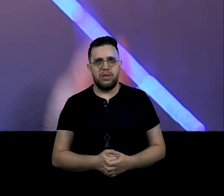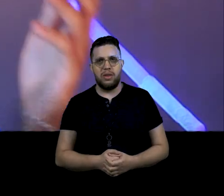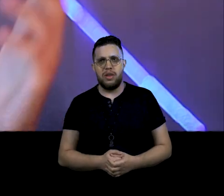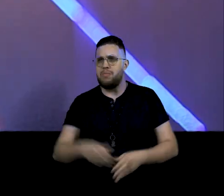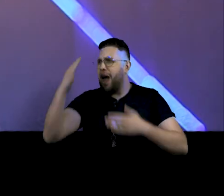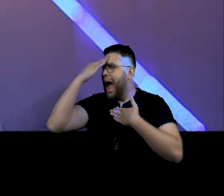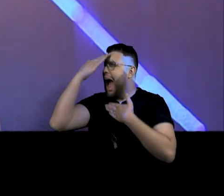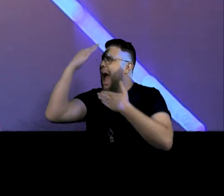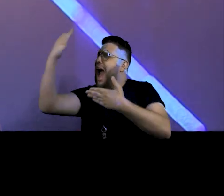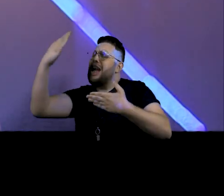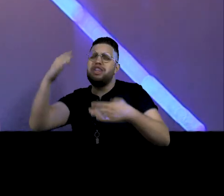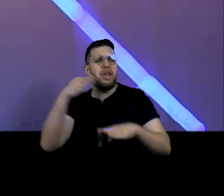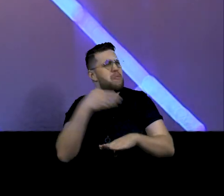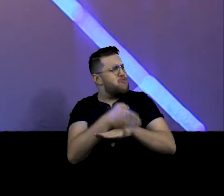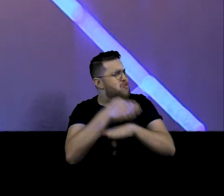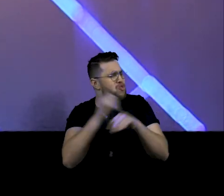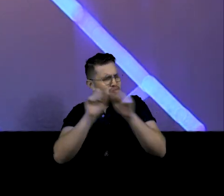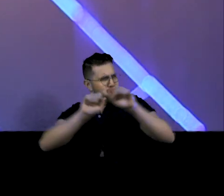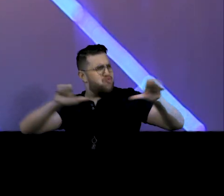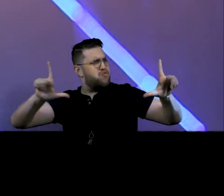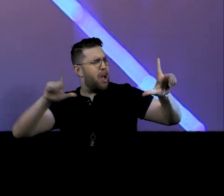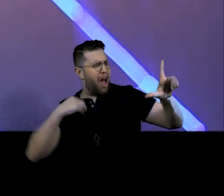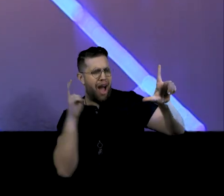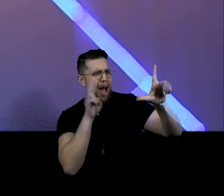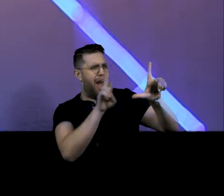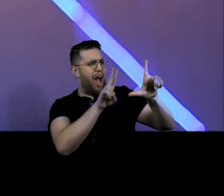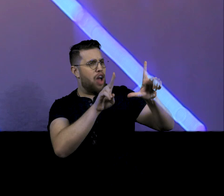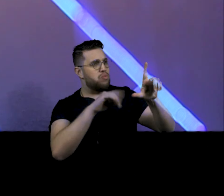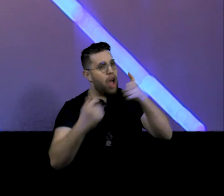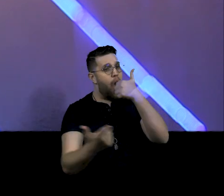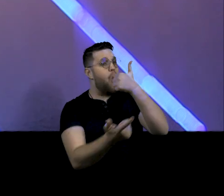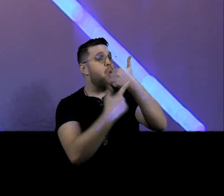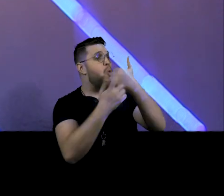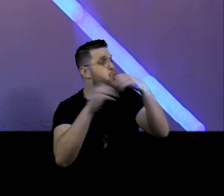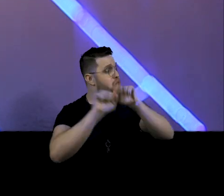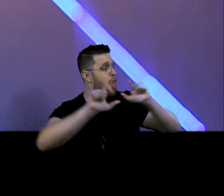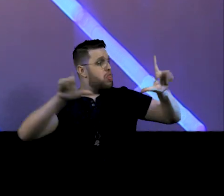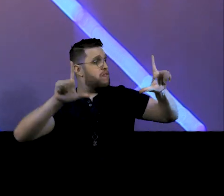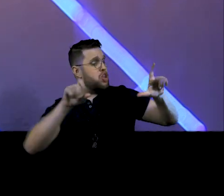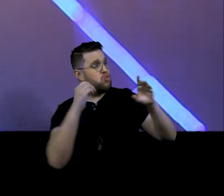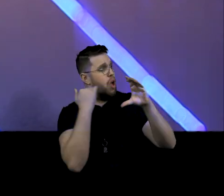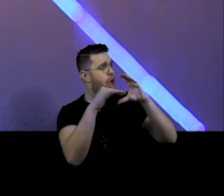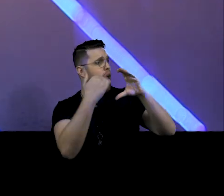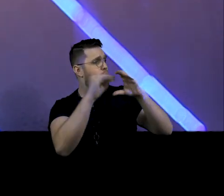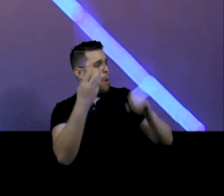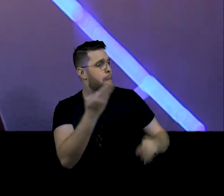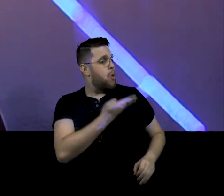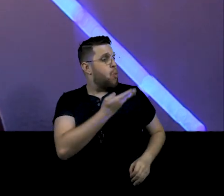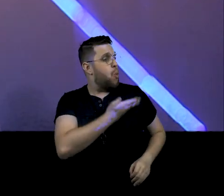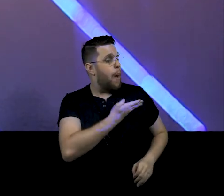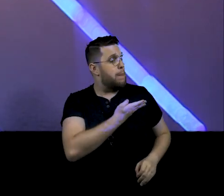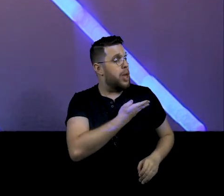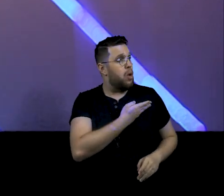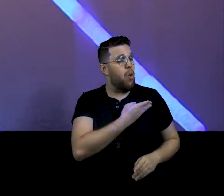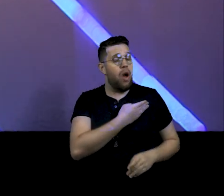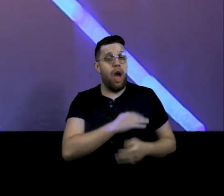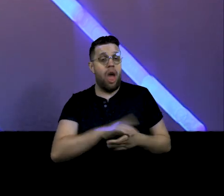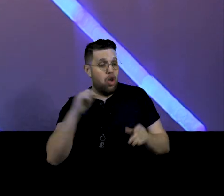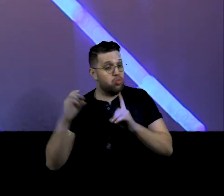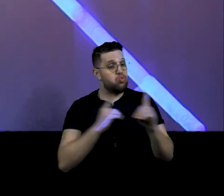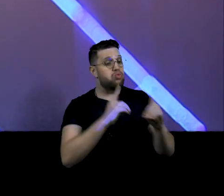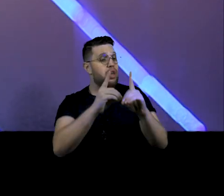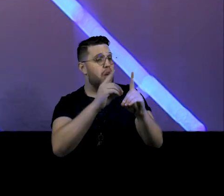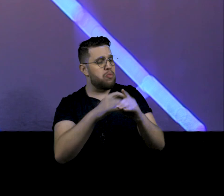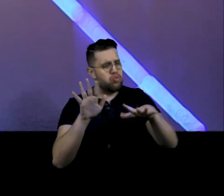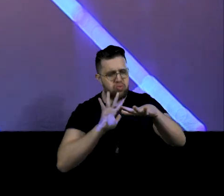Olá, muito bem-vindo a mais um culto online da Igreja Central. Agradecemos a sua presença. Curta e compartilhe esse vídeo com um amigo